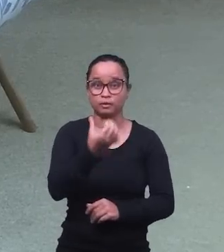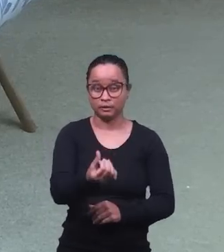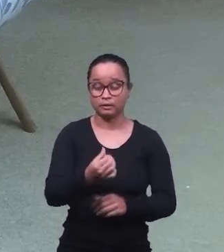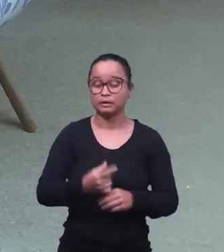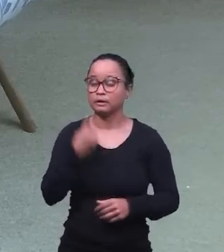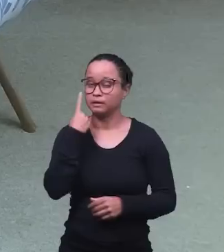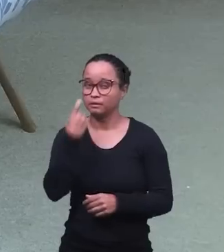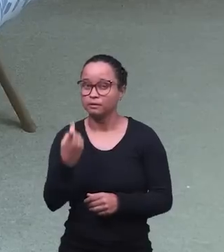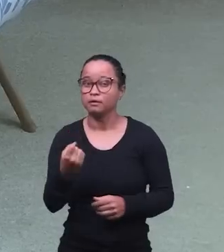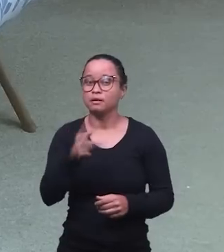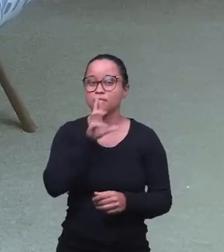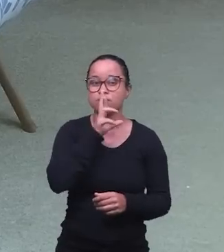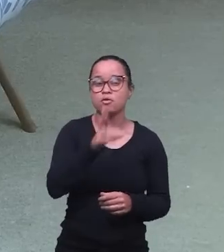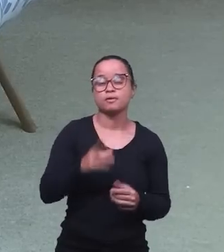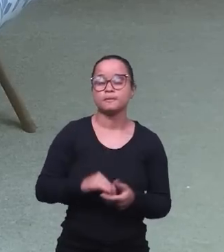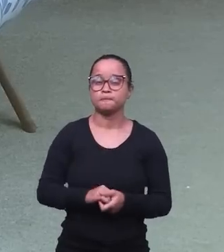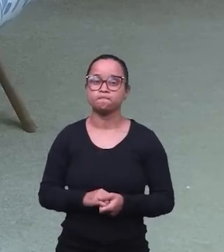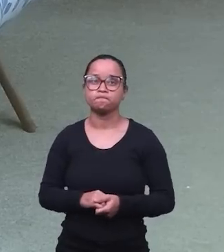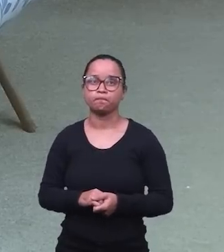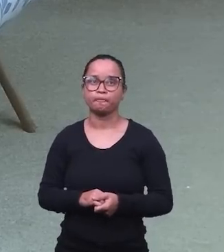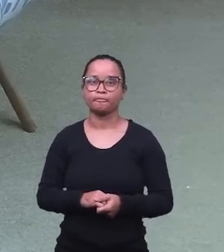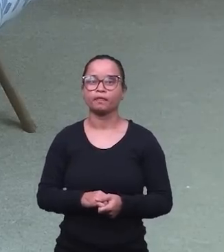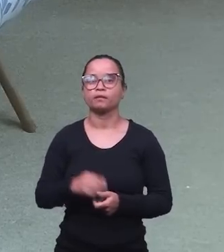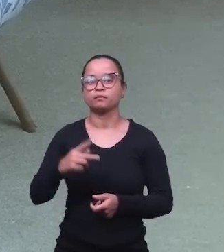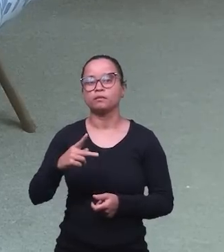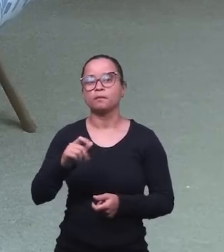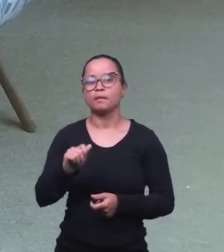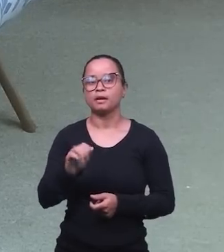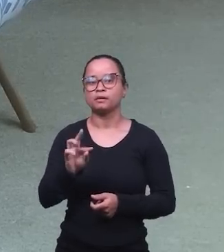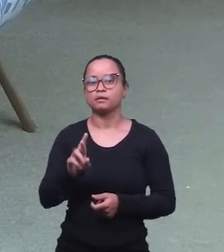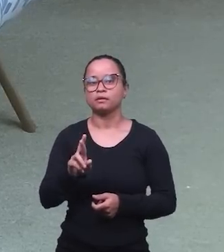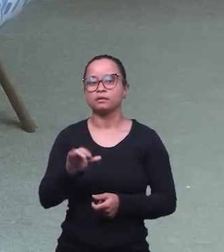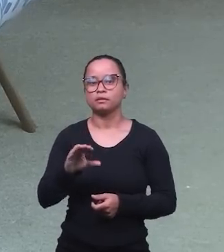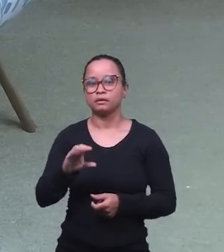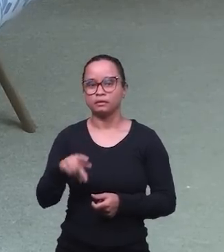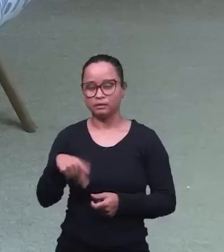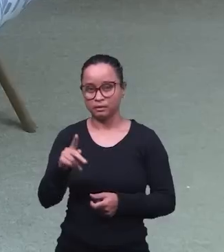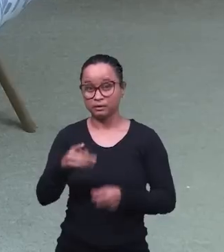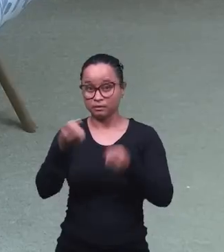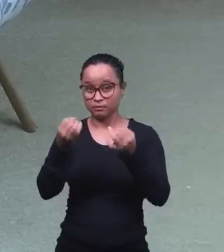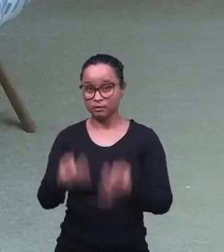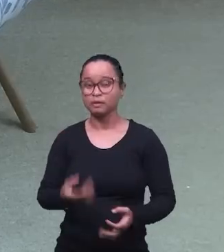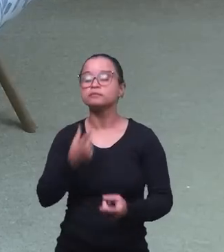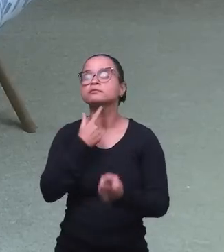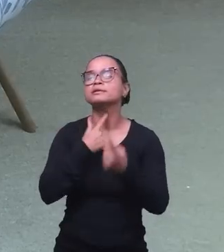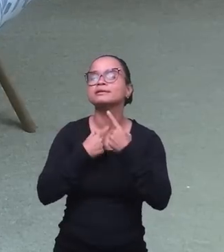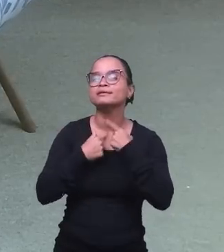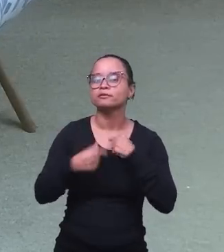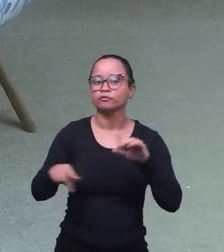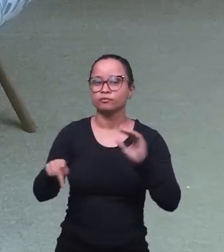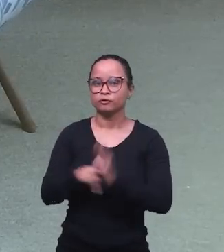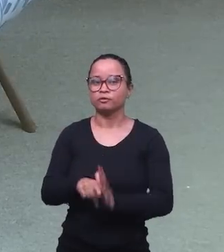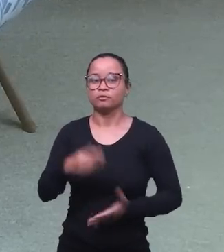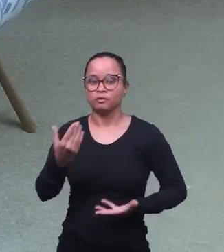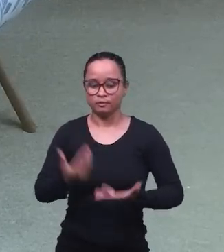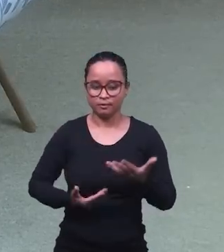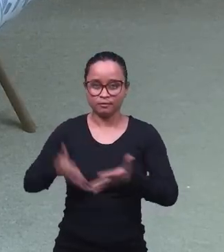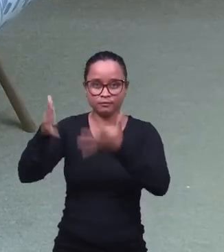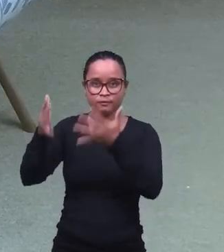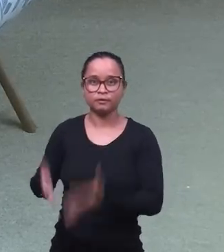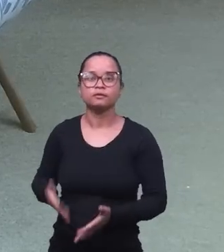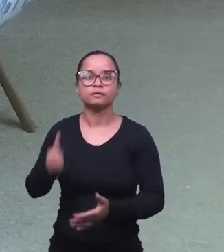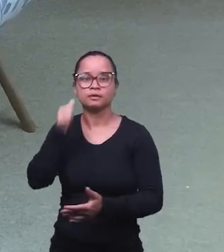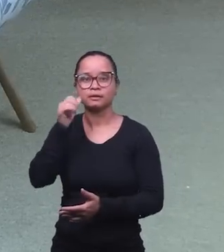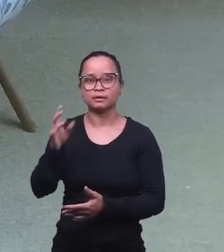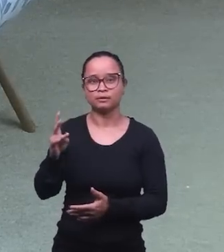6, interessante a resposta, né, que o Patrick acabou de proferir. Há um desejo da igreja fiel,